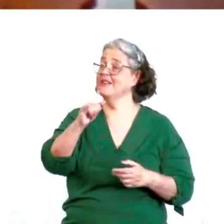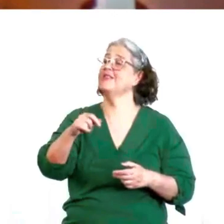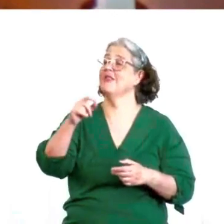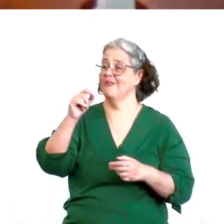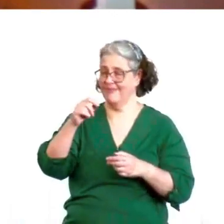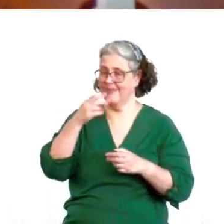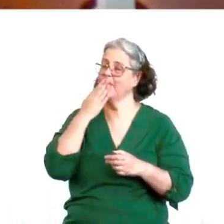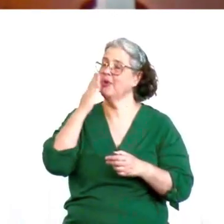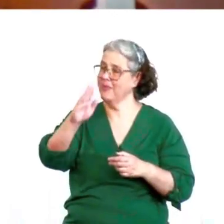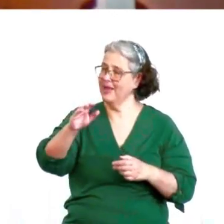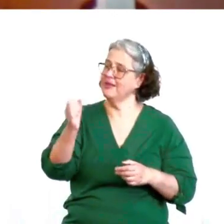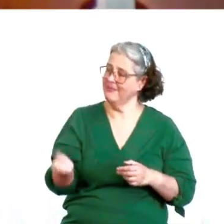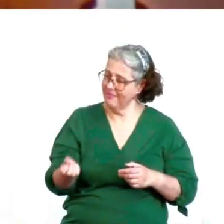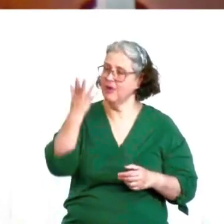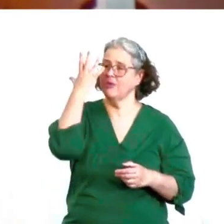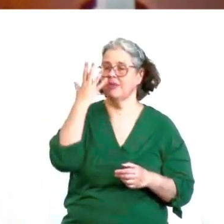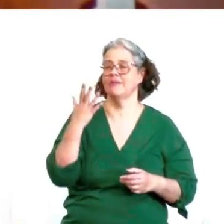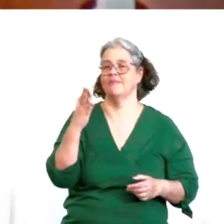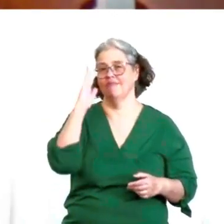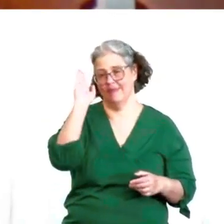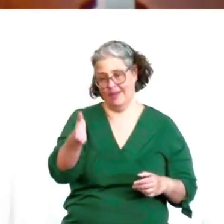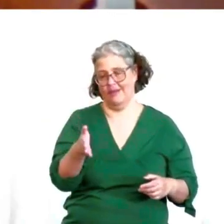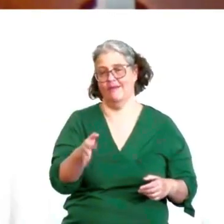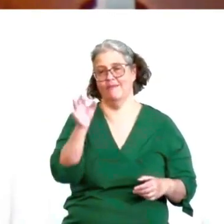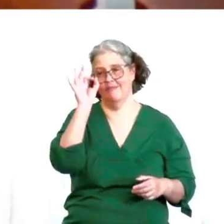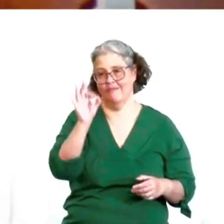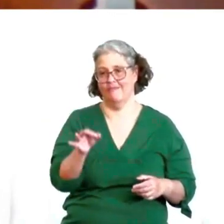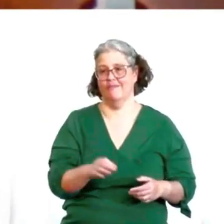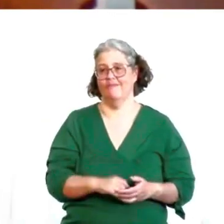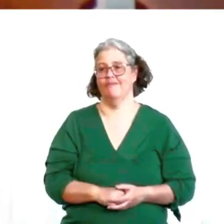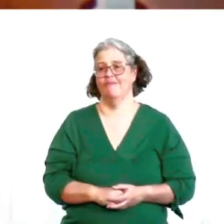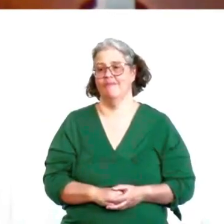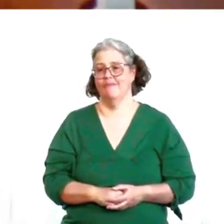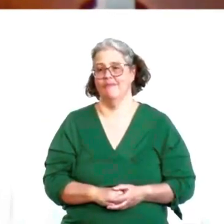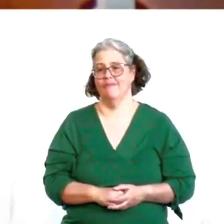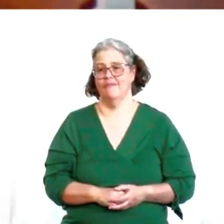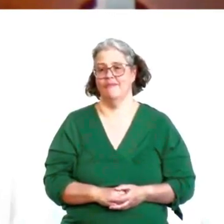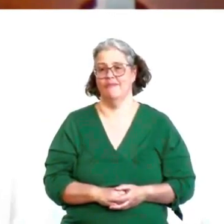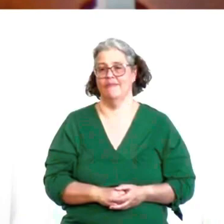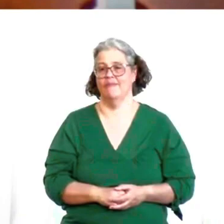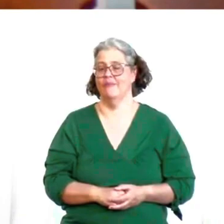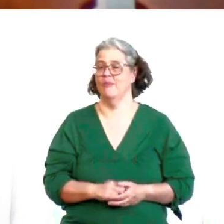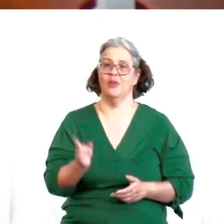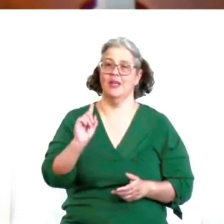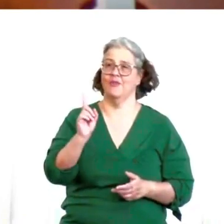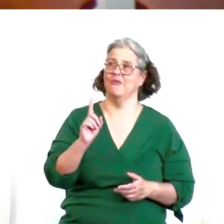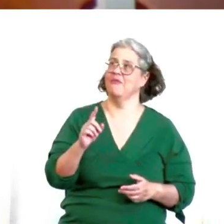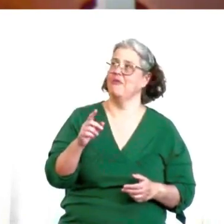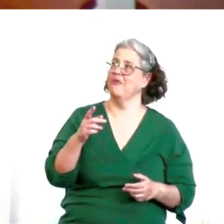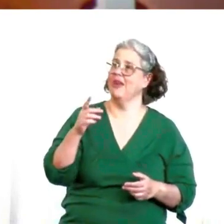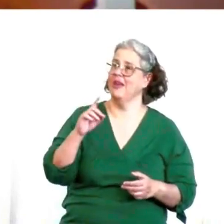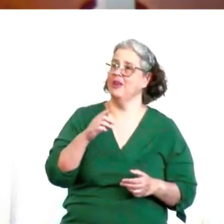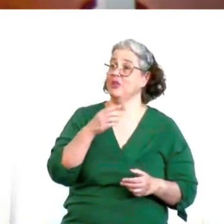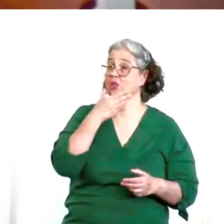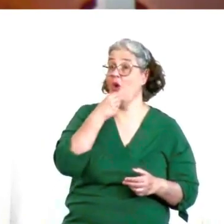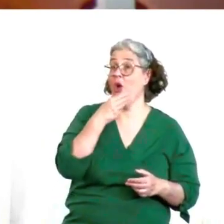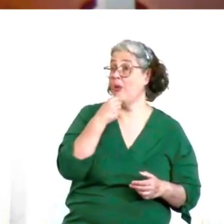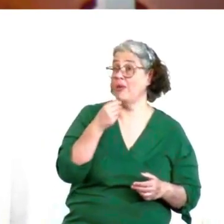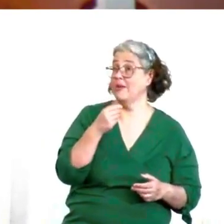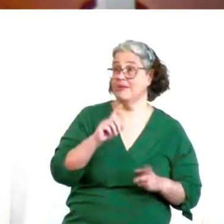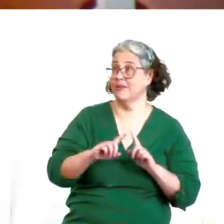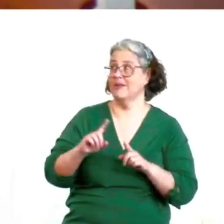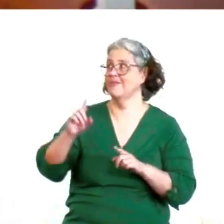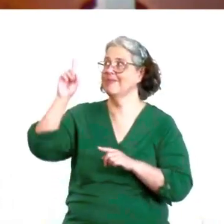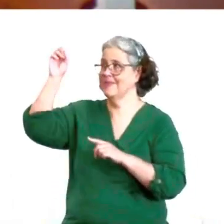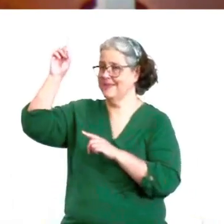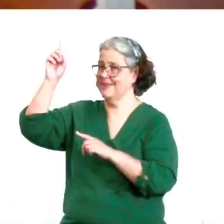cumprir, não porque ela vem de homens, mas porque ela vem do seu